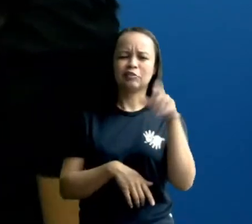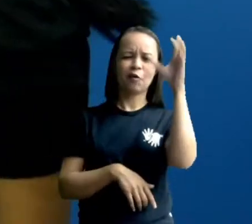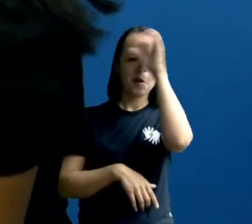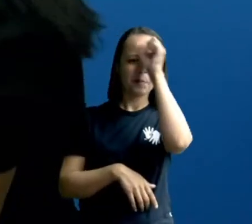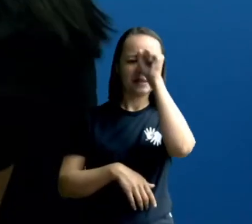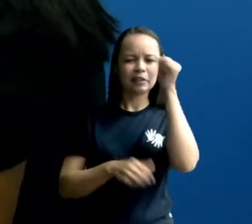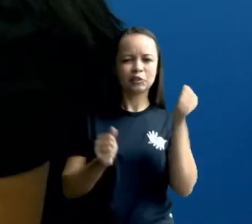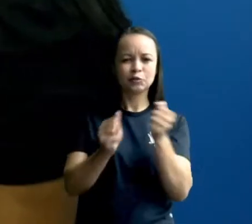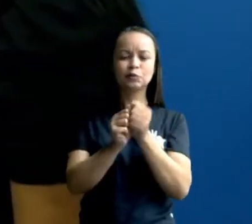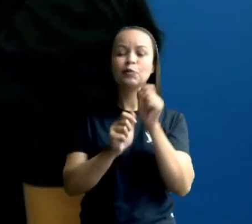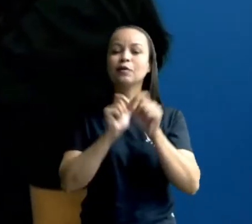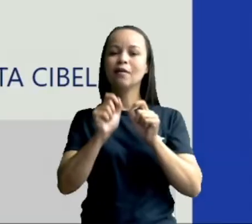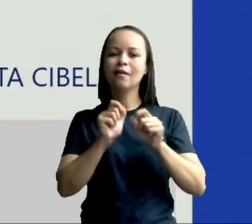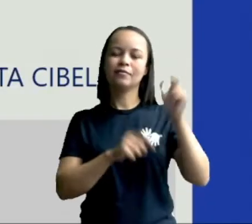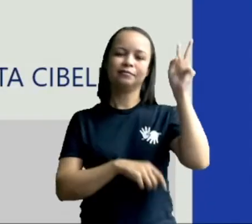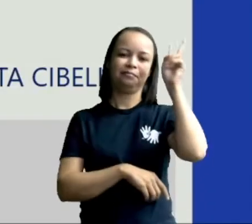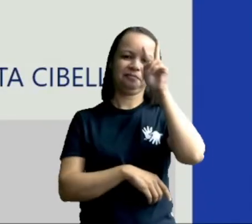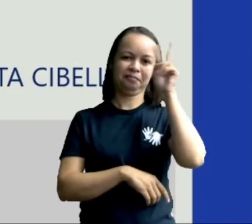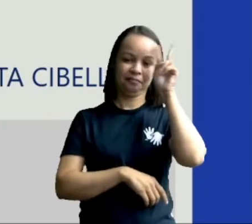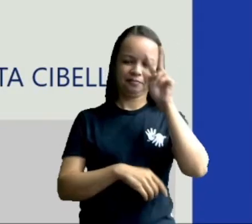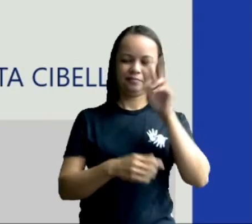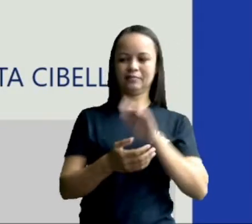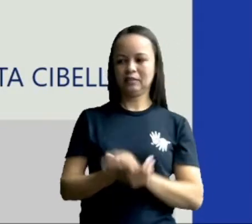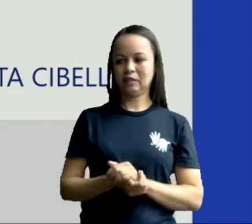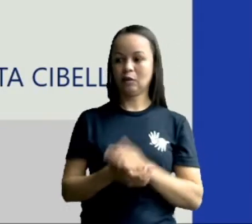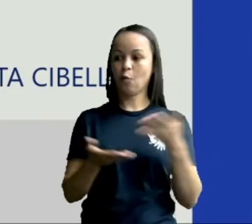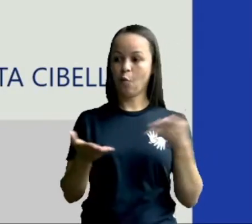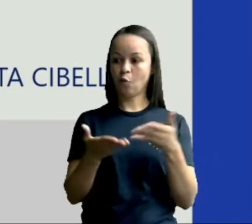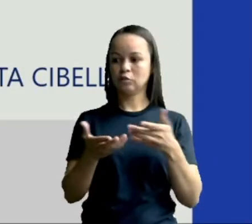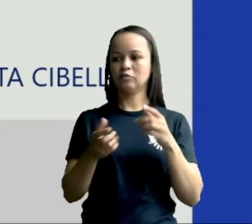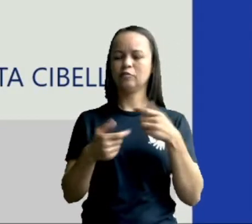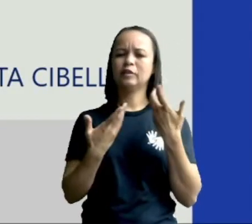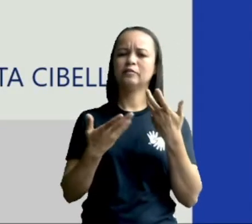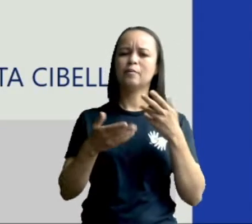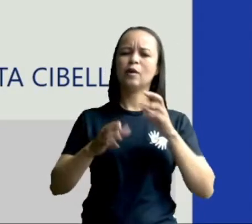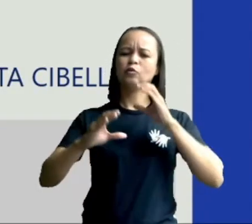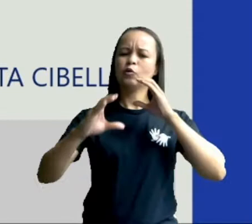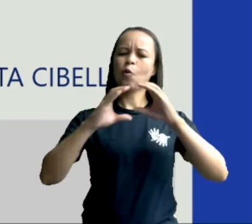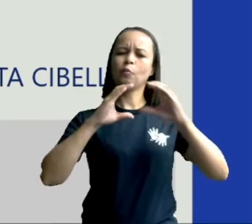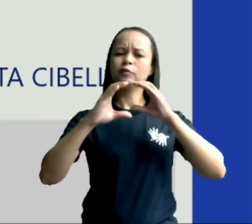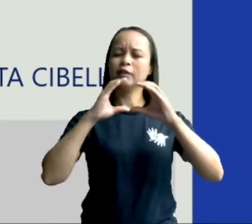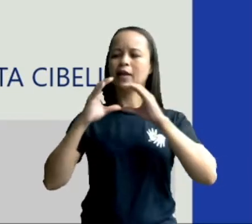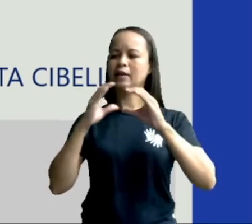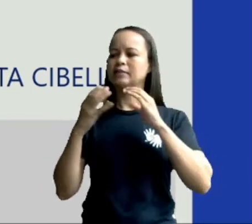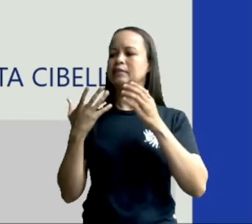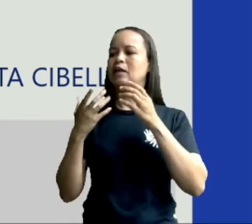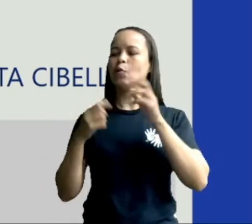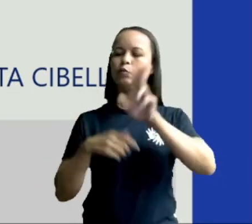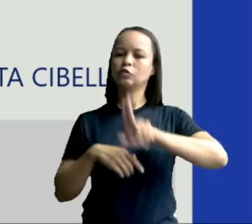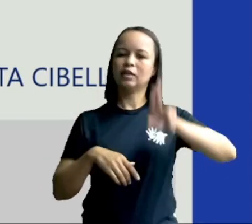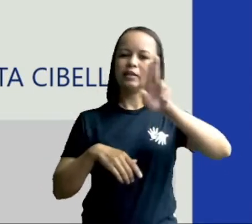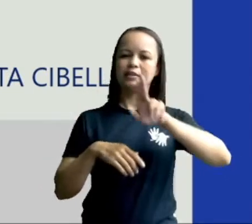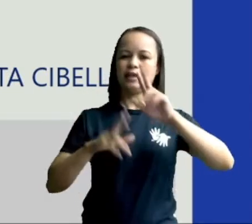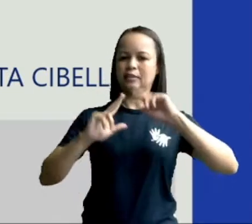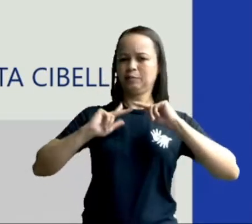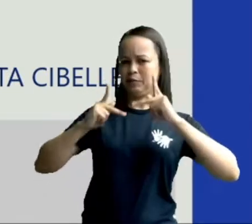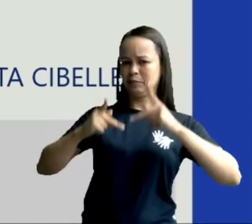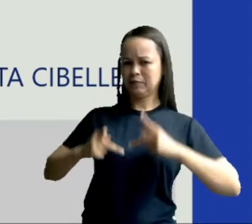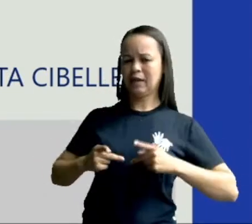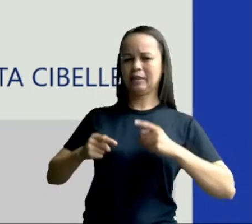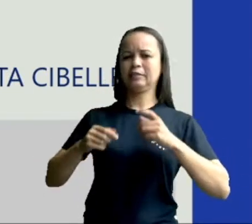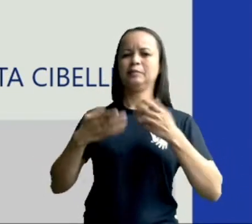hoje a gente vai ver meios de comunicação utilizados pela comunidade ou pelas pessoas, pelo ser humano, a história